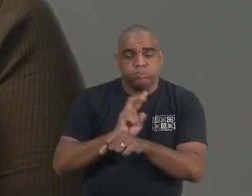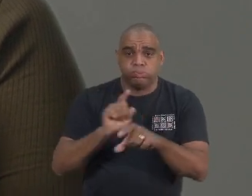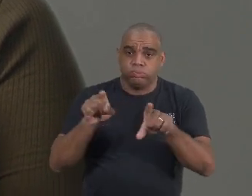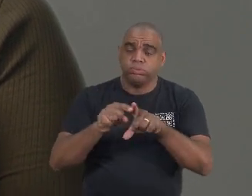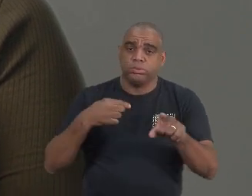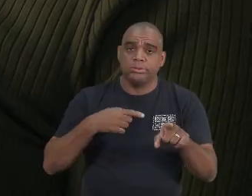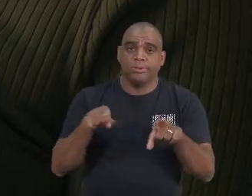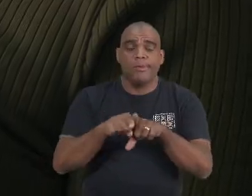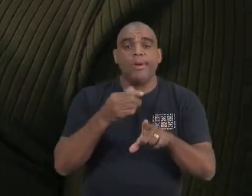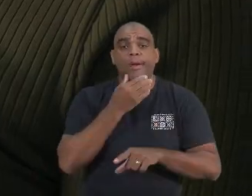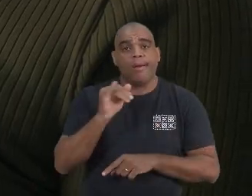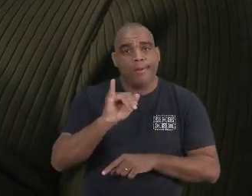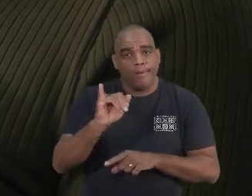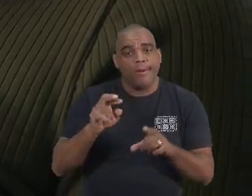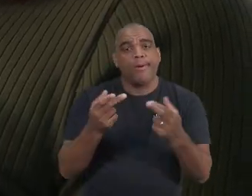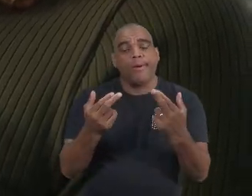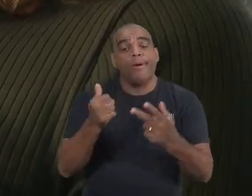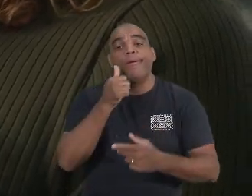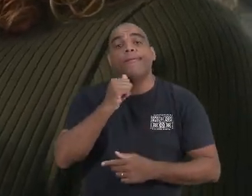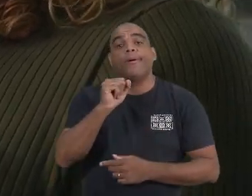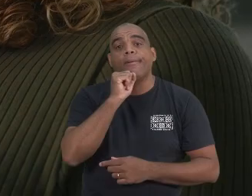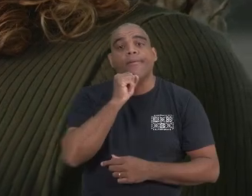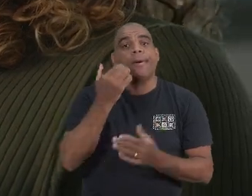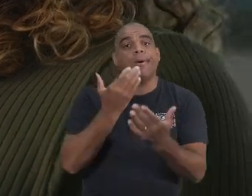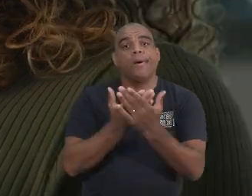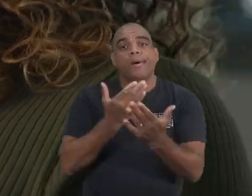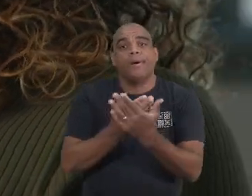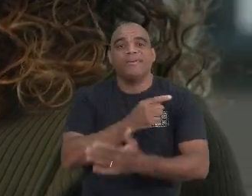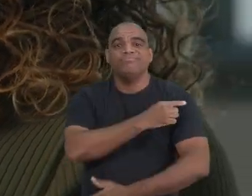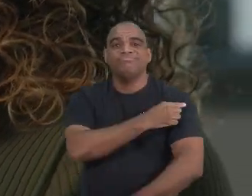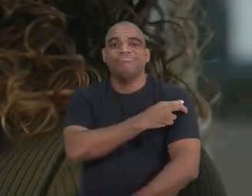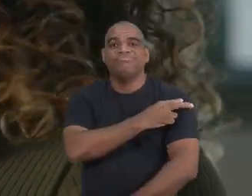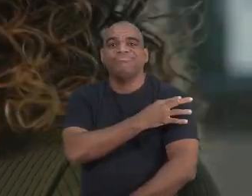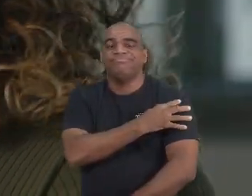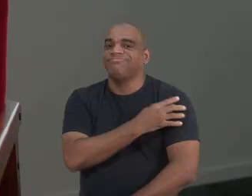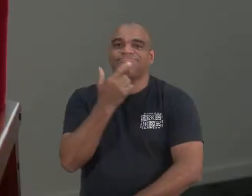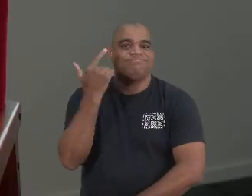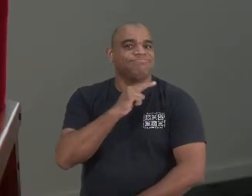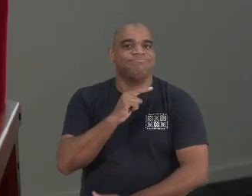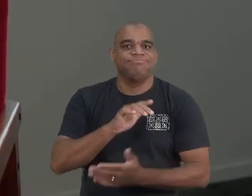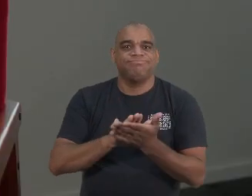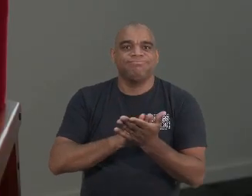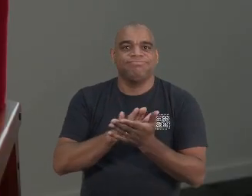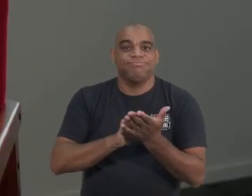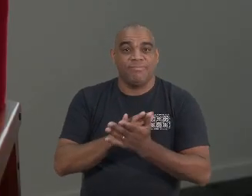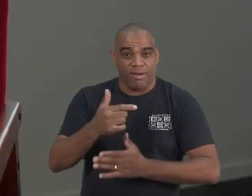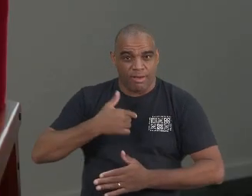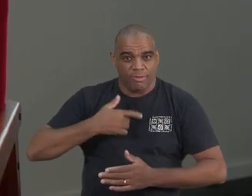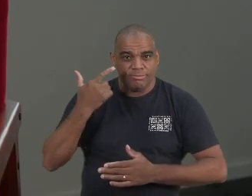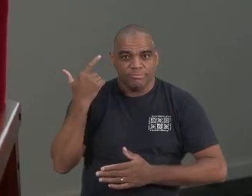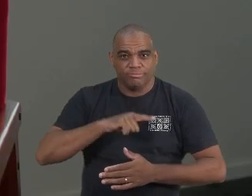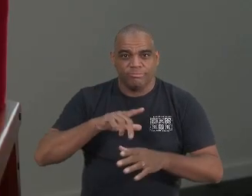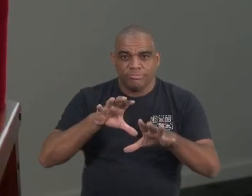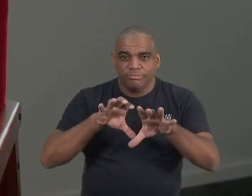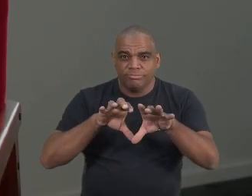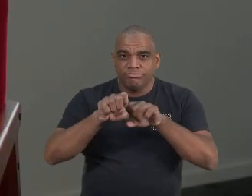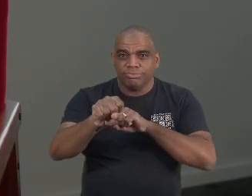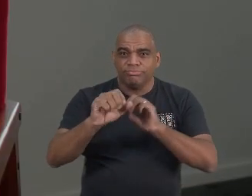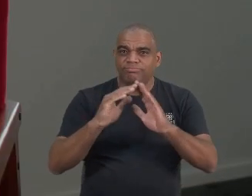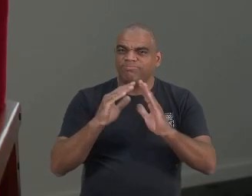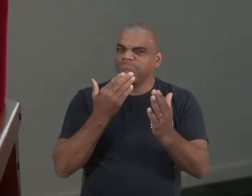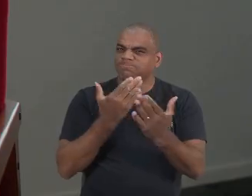do meu irmão mais velho e aí ela não teve tanta oportunidade nem de terminar o ensino fundamental. O fato de eu conseguir me formar